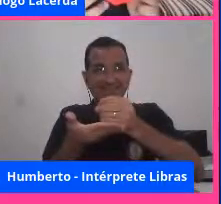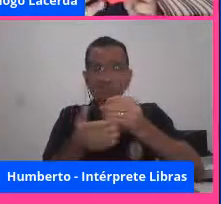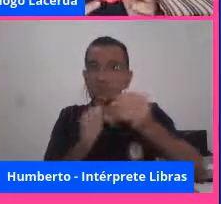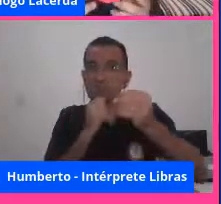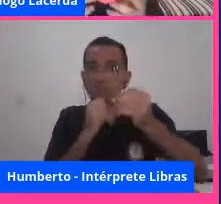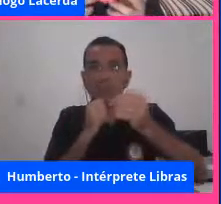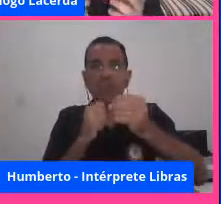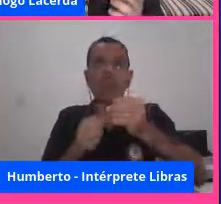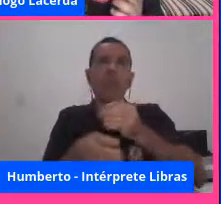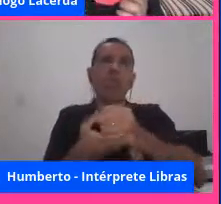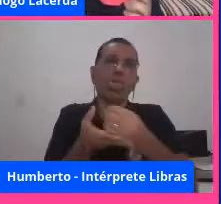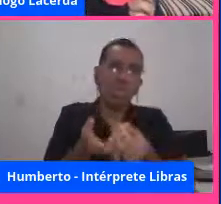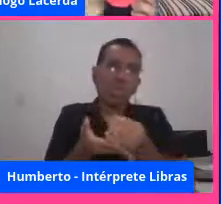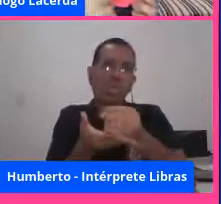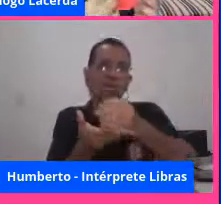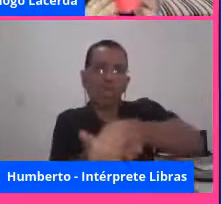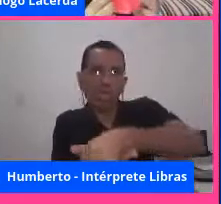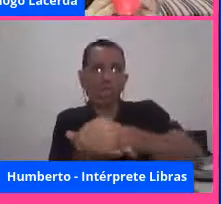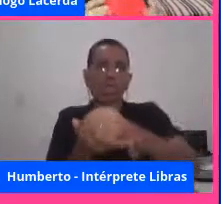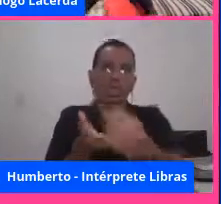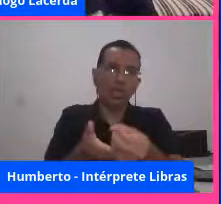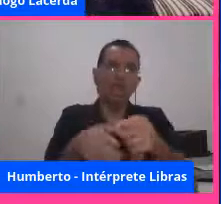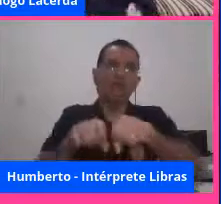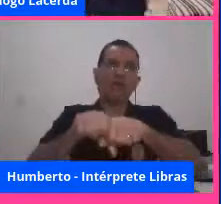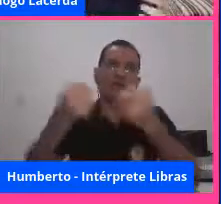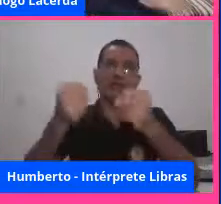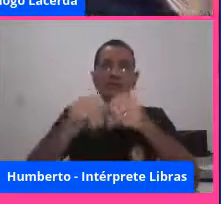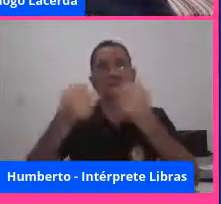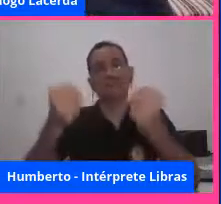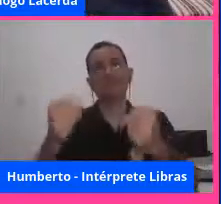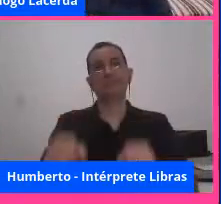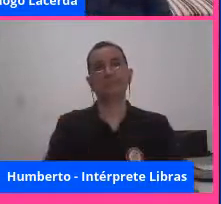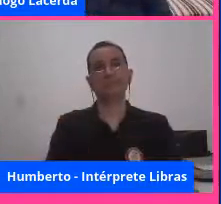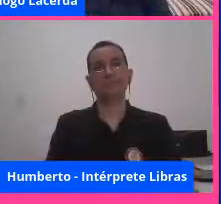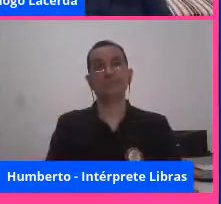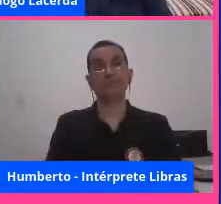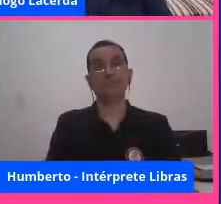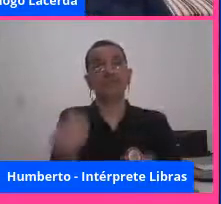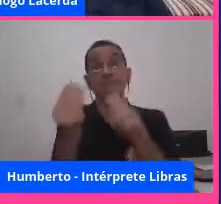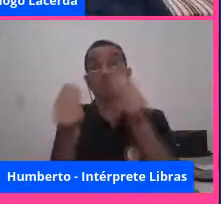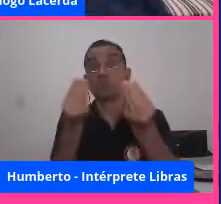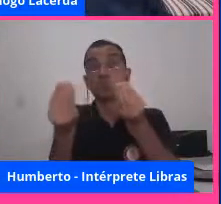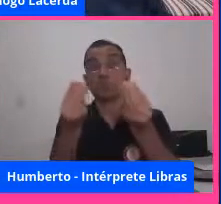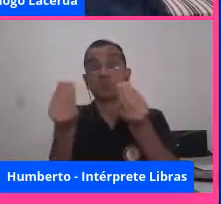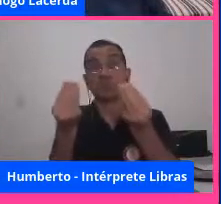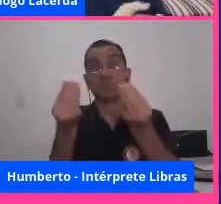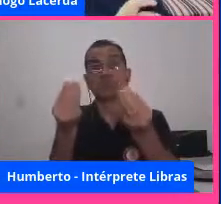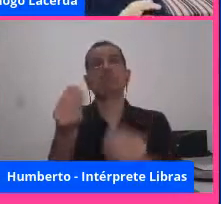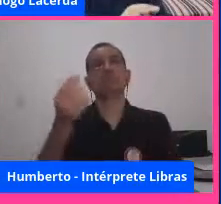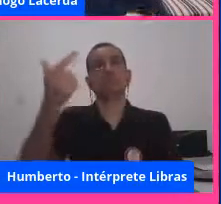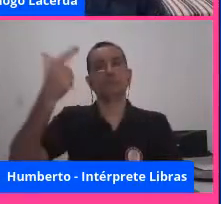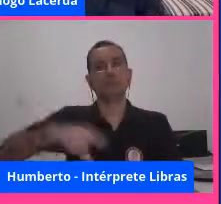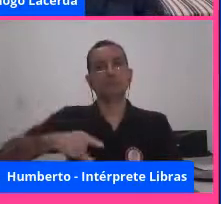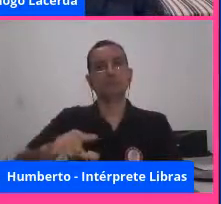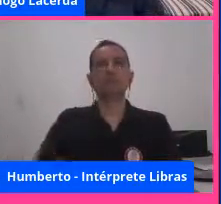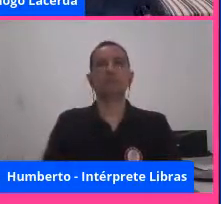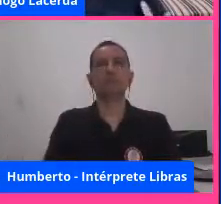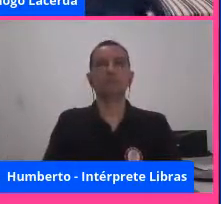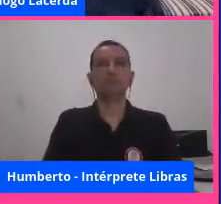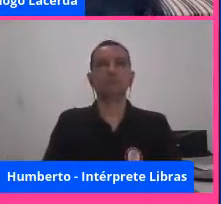frágil, porque eu tenho que dar uma altura para esse fundo desse copo. E como é que faz isso? De novo, eu vou girar